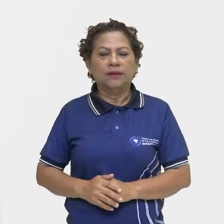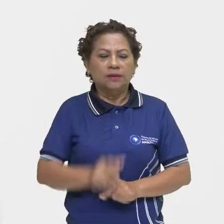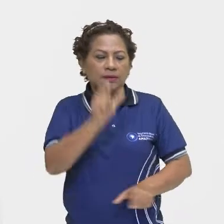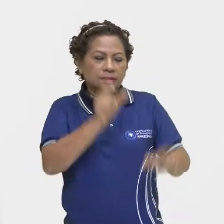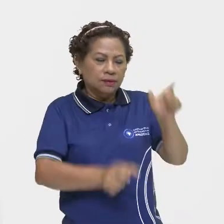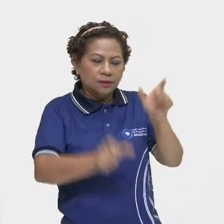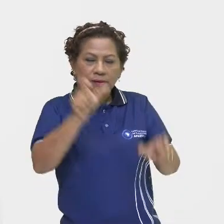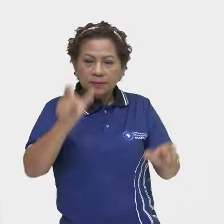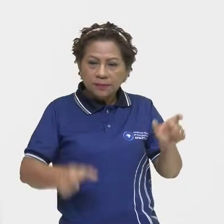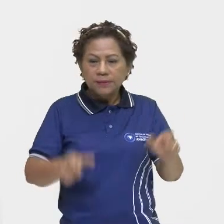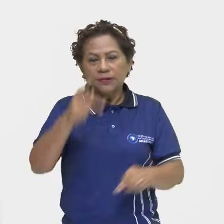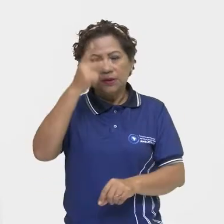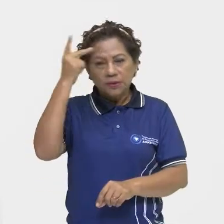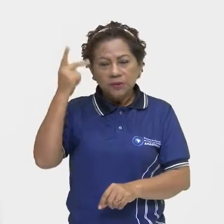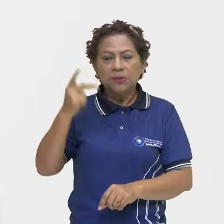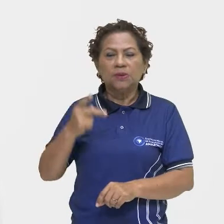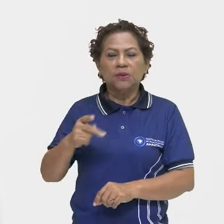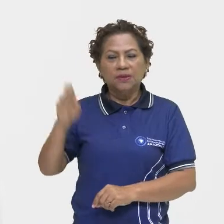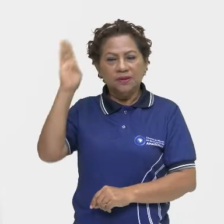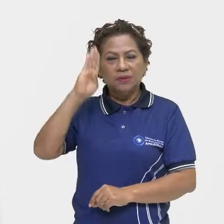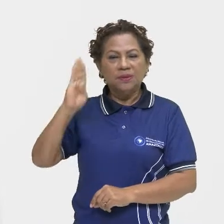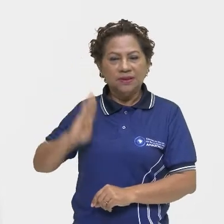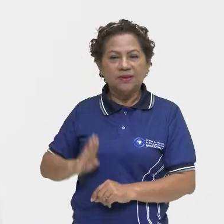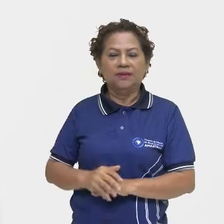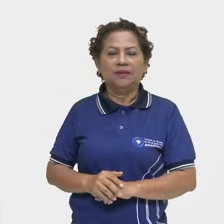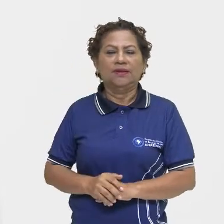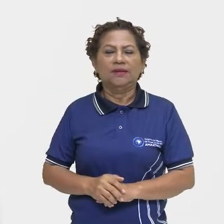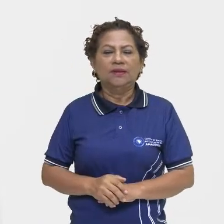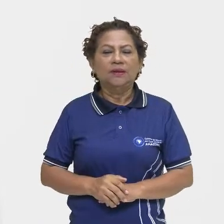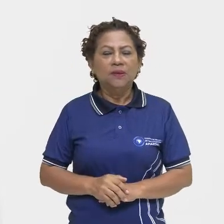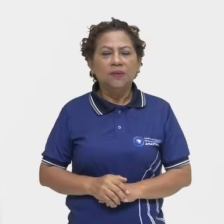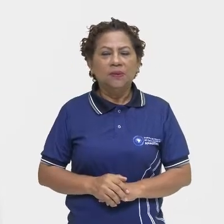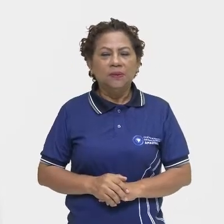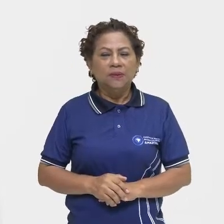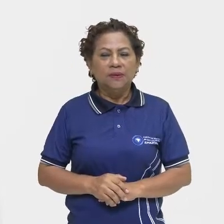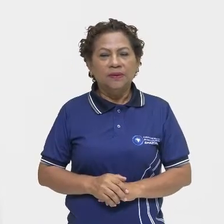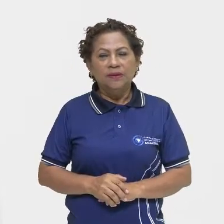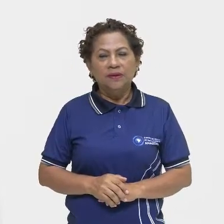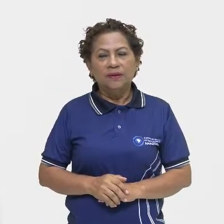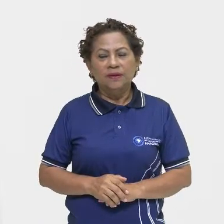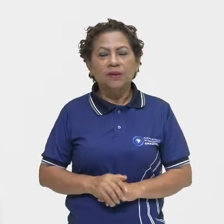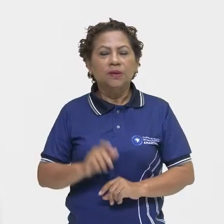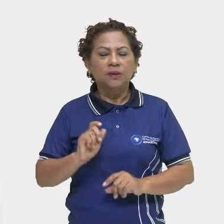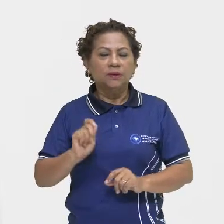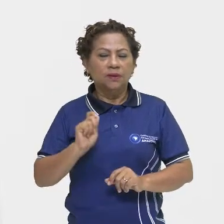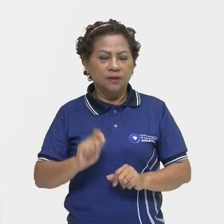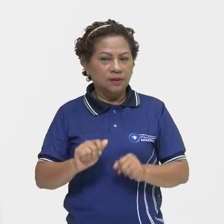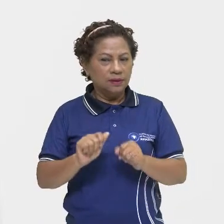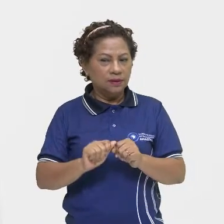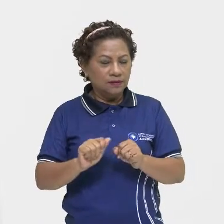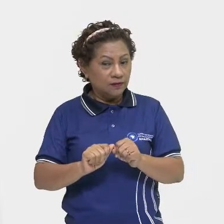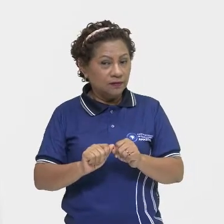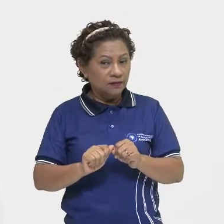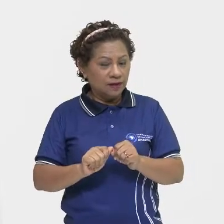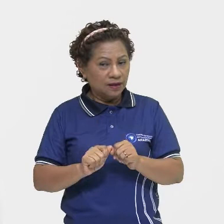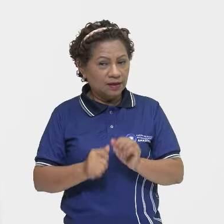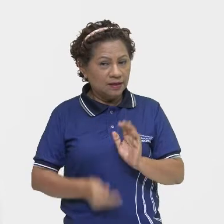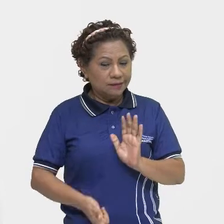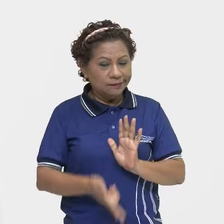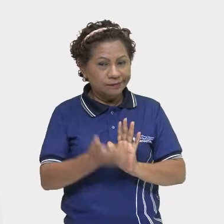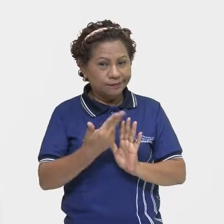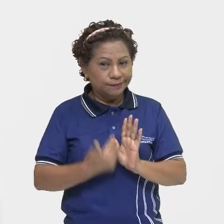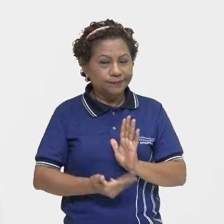brasileiros, né? Eles tentam trazer para as pinturas elementos que identifiquem que eles são